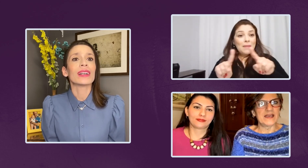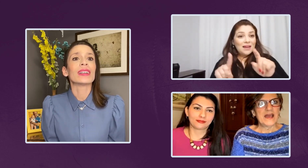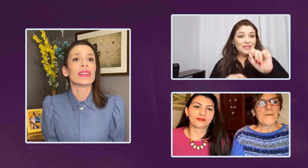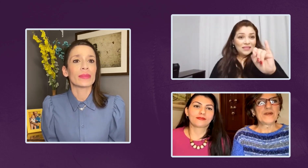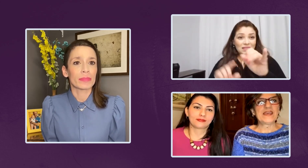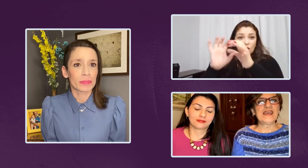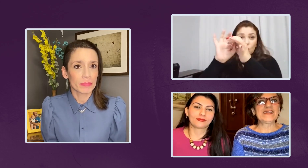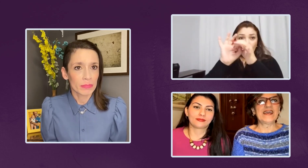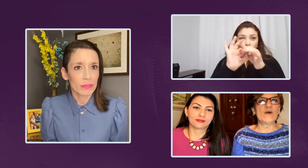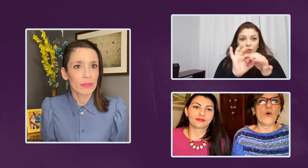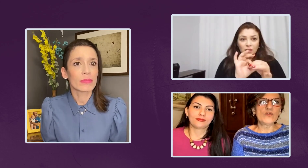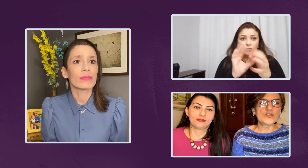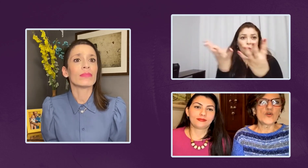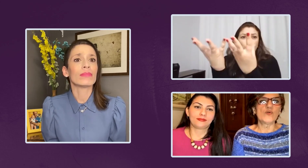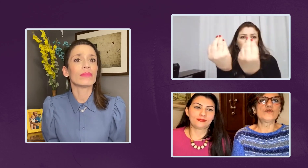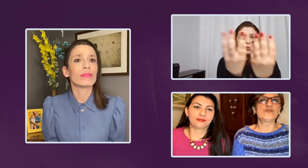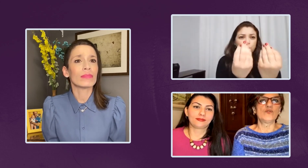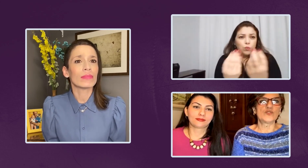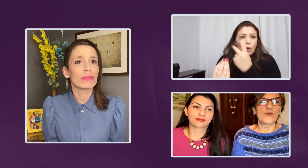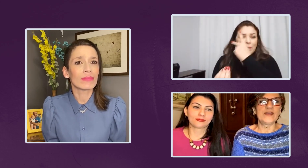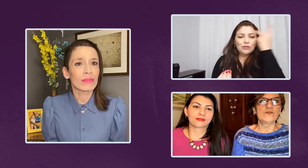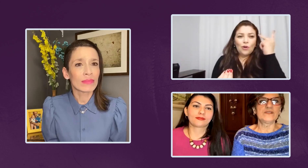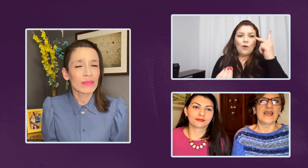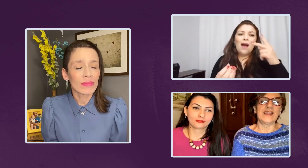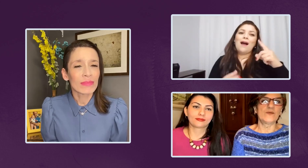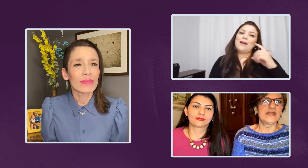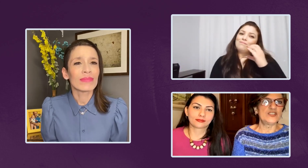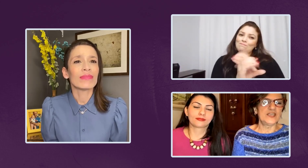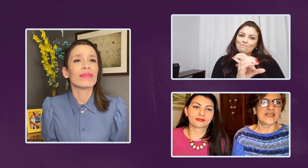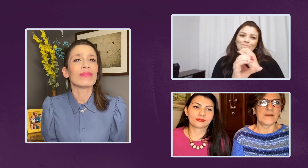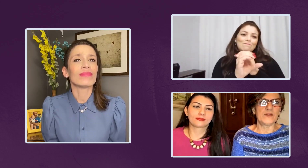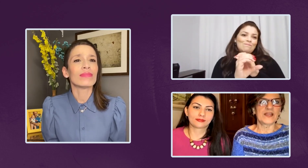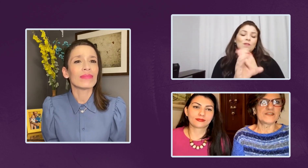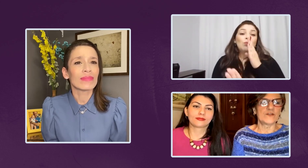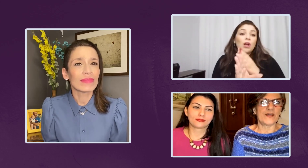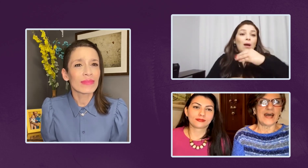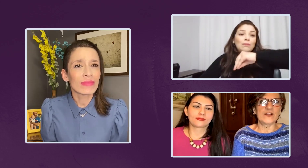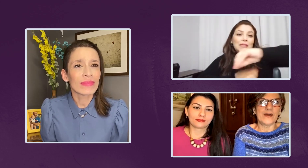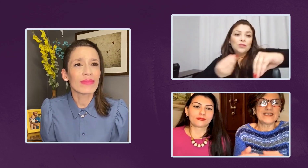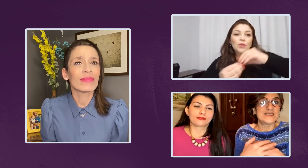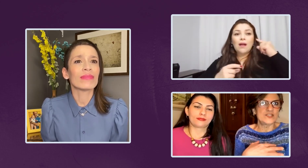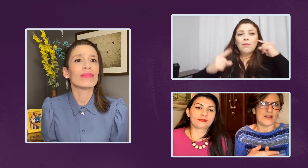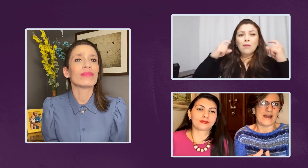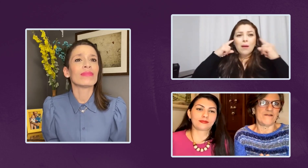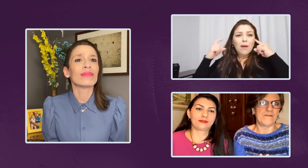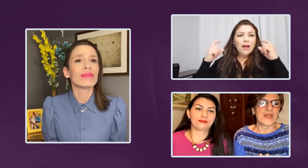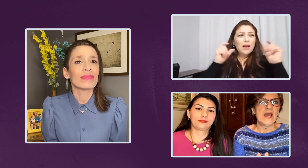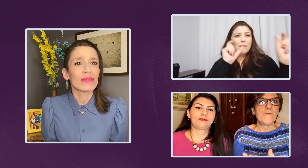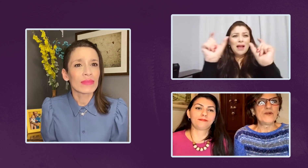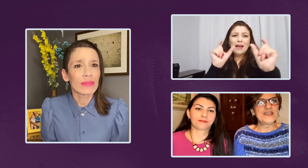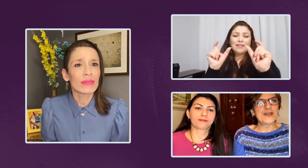grande, porque daí outros sons, outros ruídos, ela não entendia exatamente o que estava sendo falado, então ela se